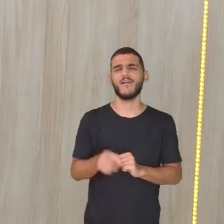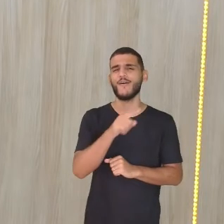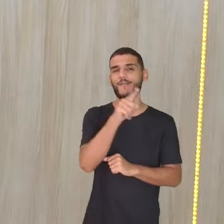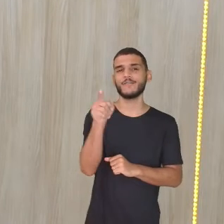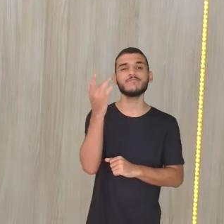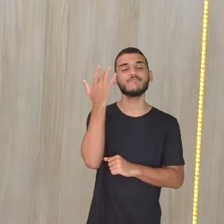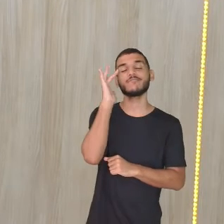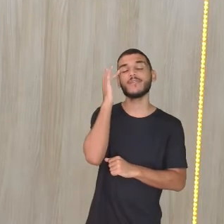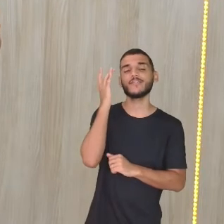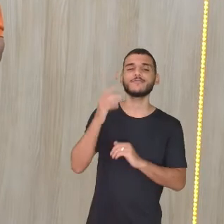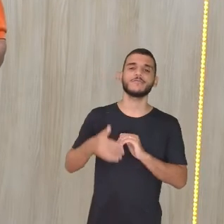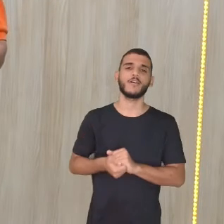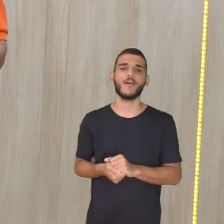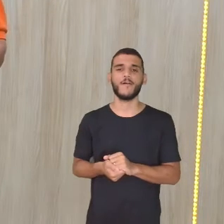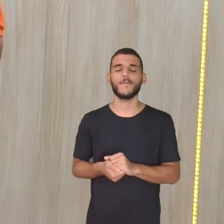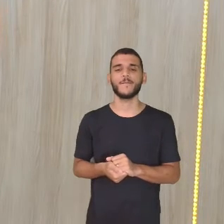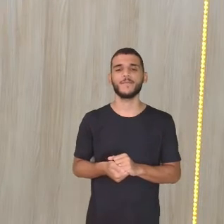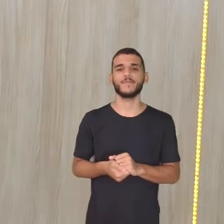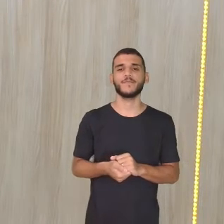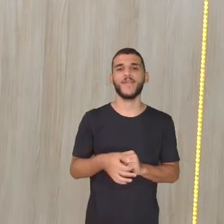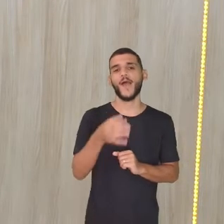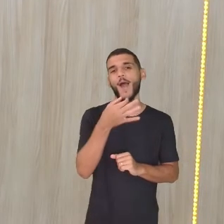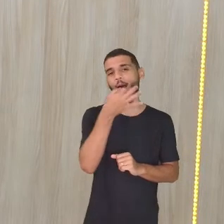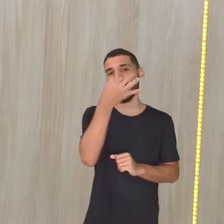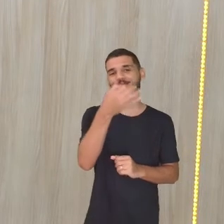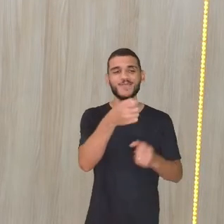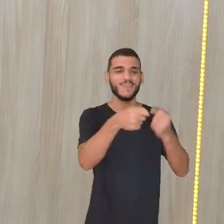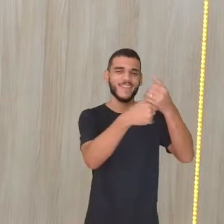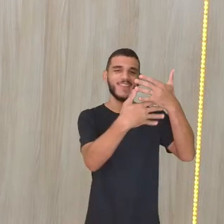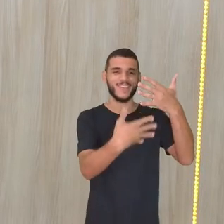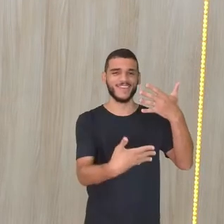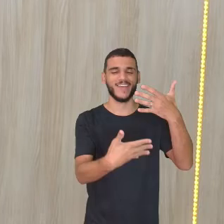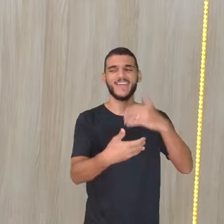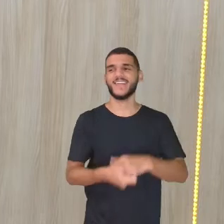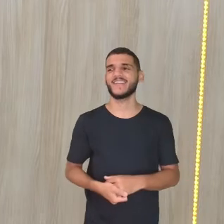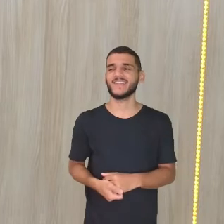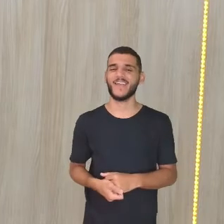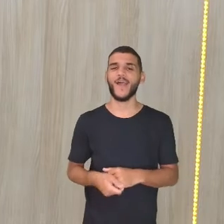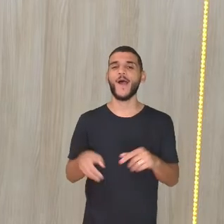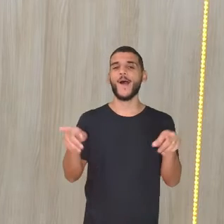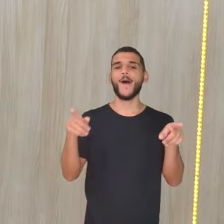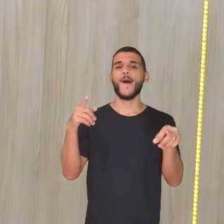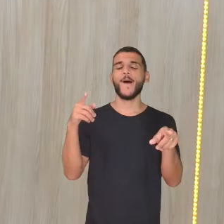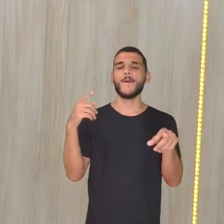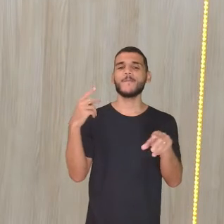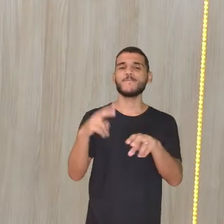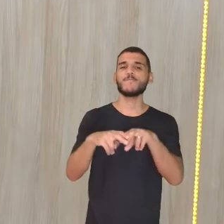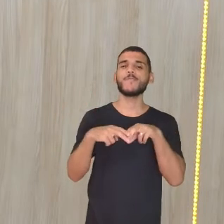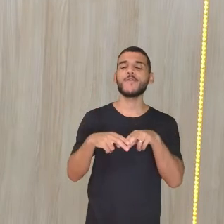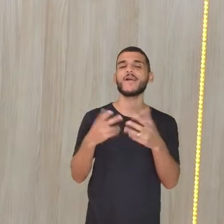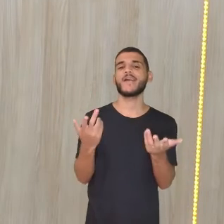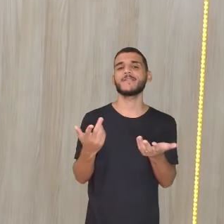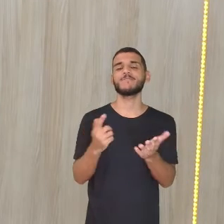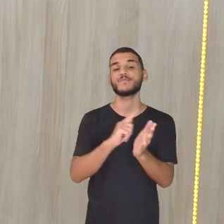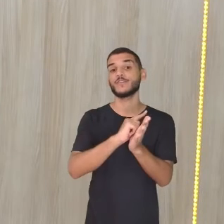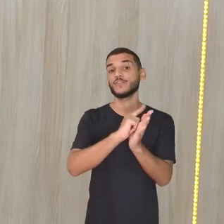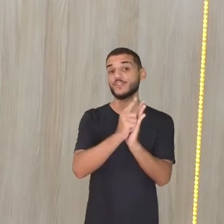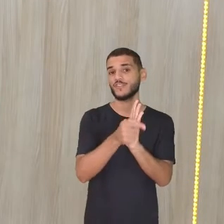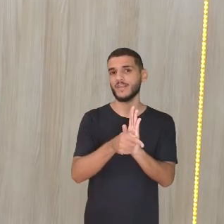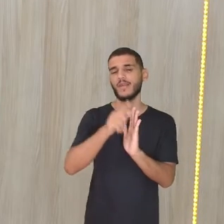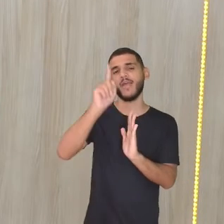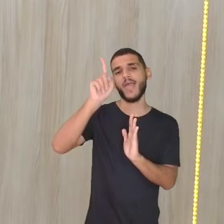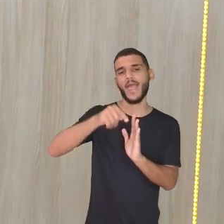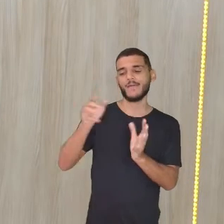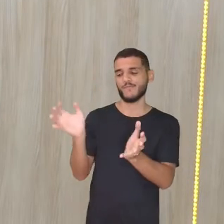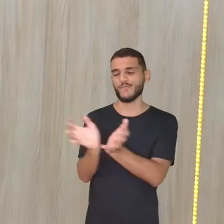vocês acham? Comentem aí com a professora Viviane, porque esse gênero, ele, por ser da ordem do